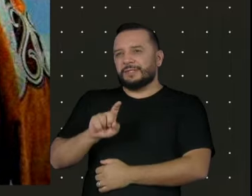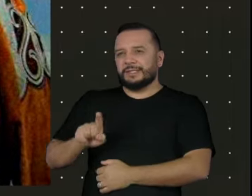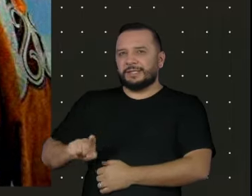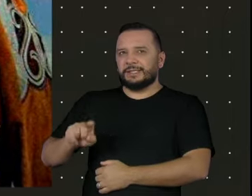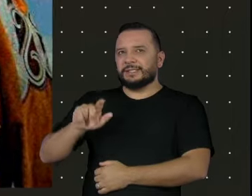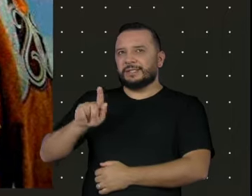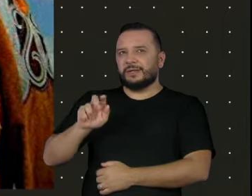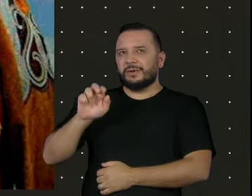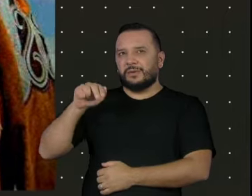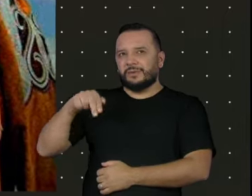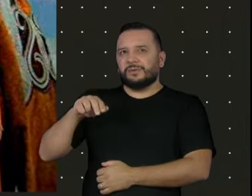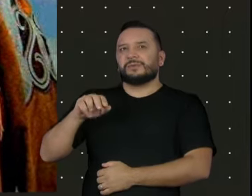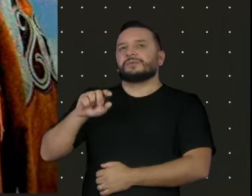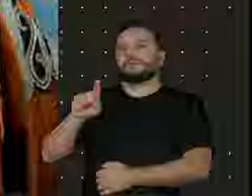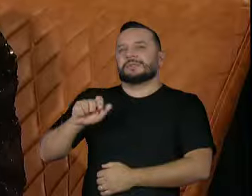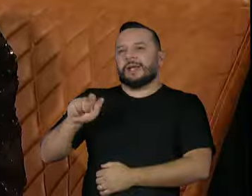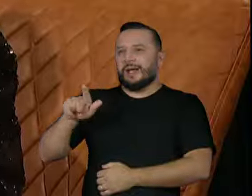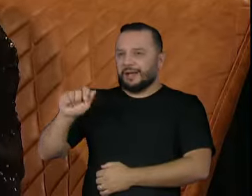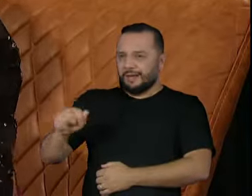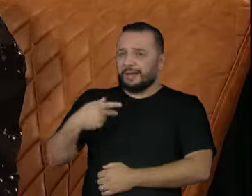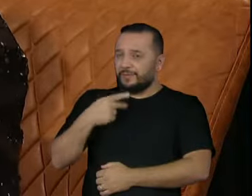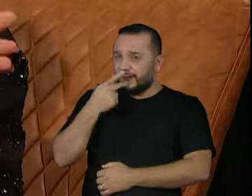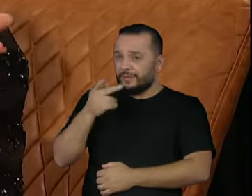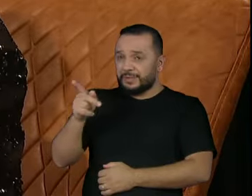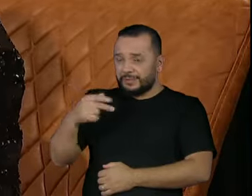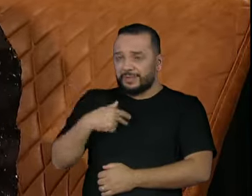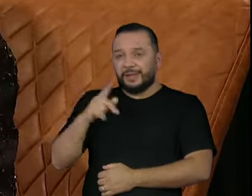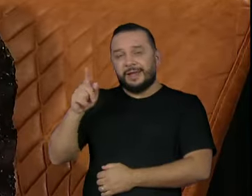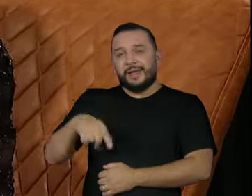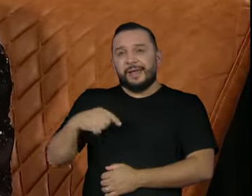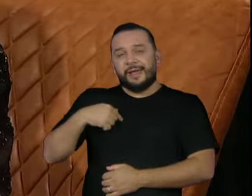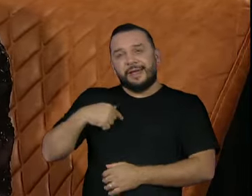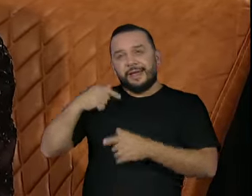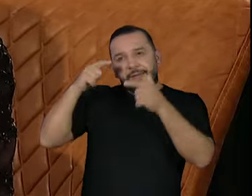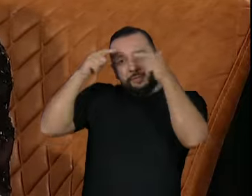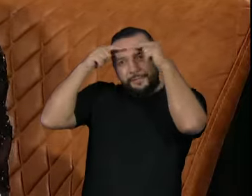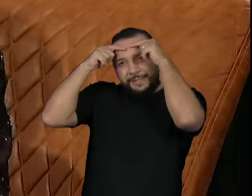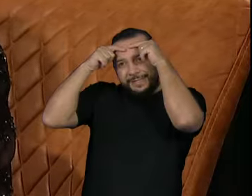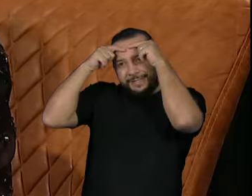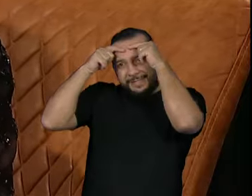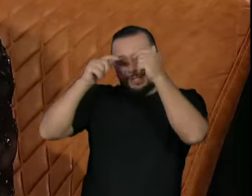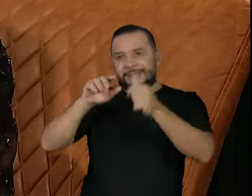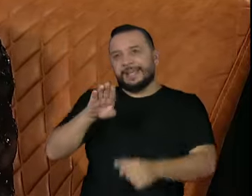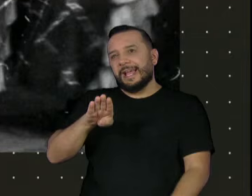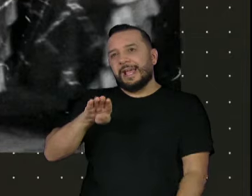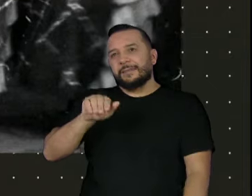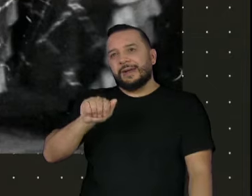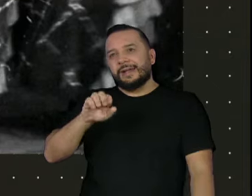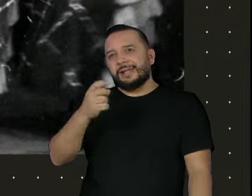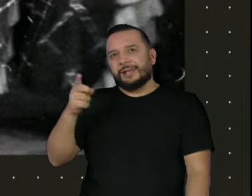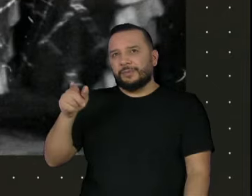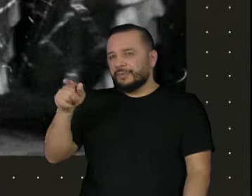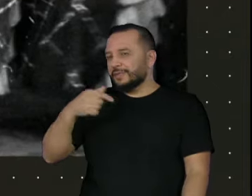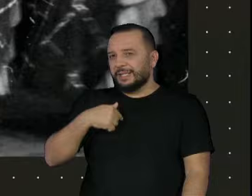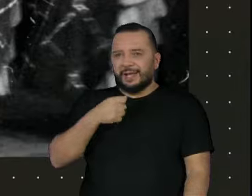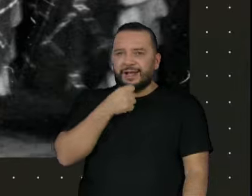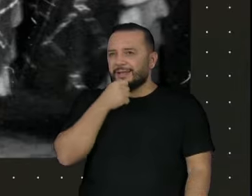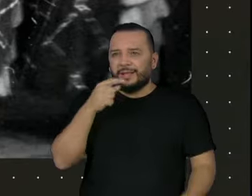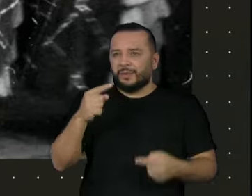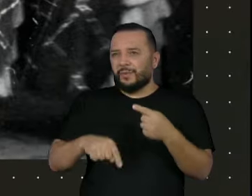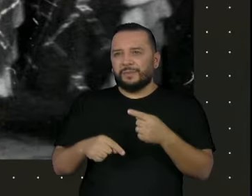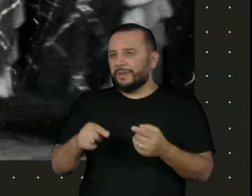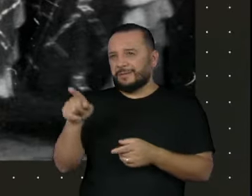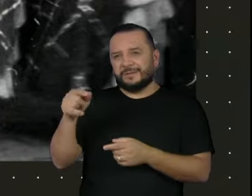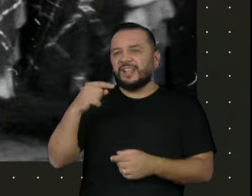ele dizia, você é a princesinha do baião, que é ele que me apelidou. Mas você jamais será uma cantora de baião, porque você é